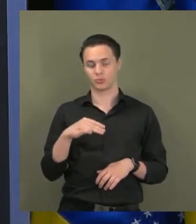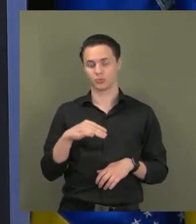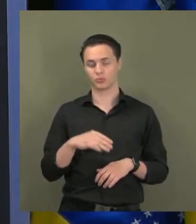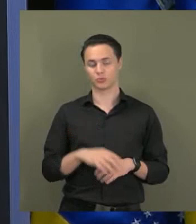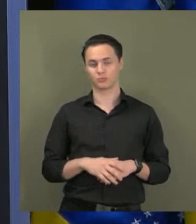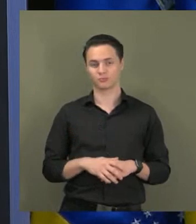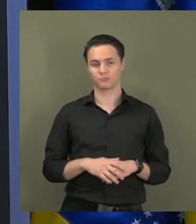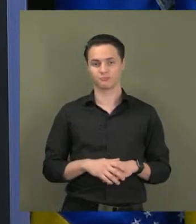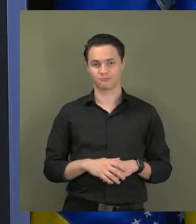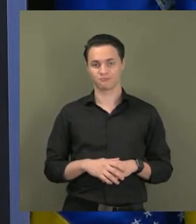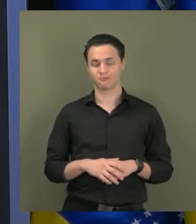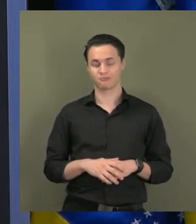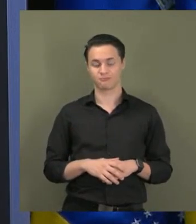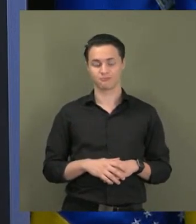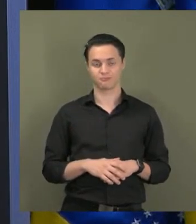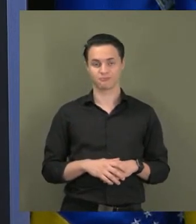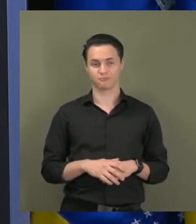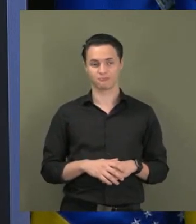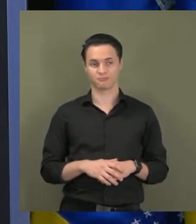Só assim,